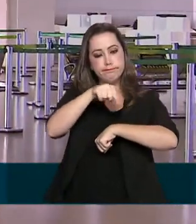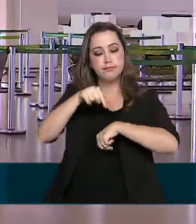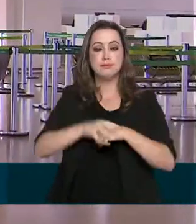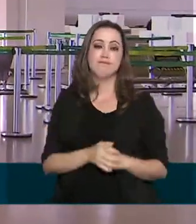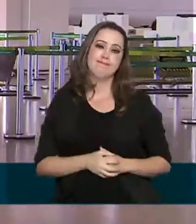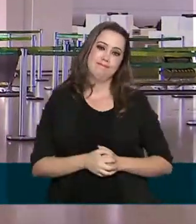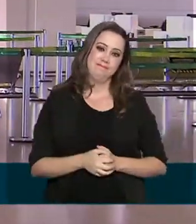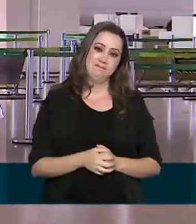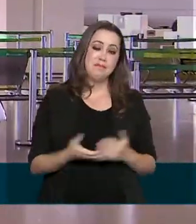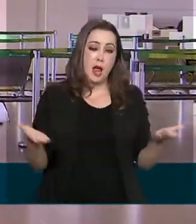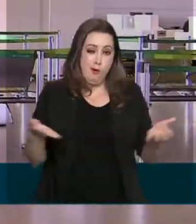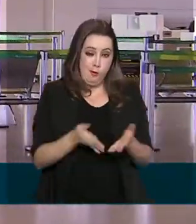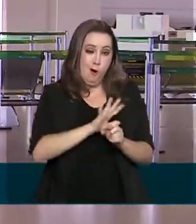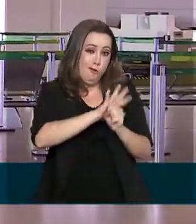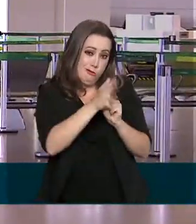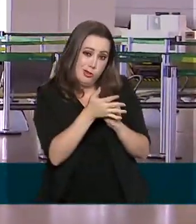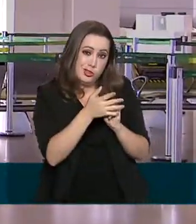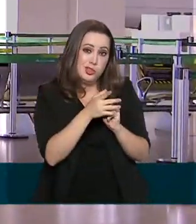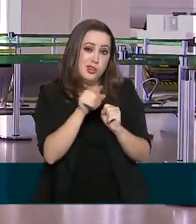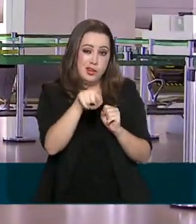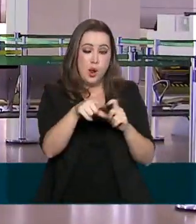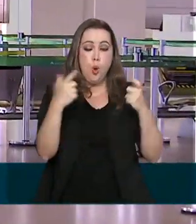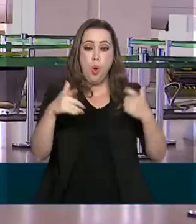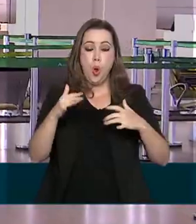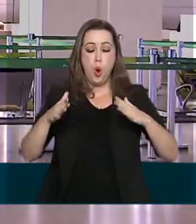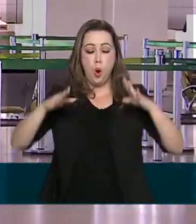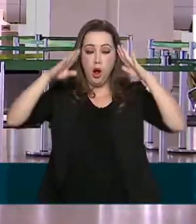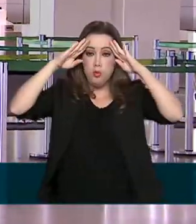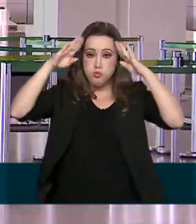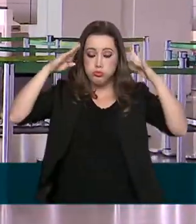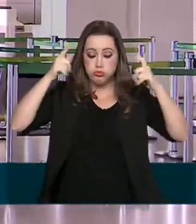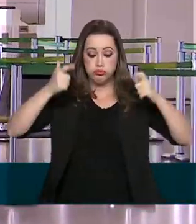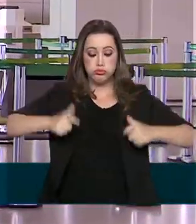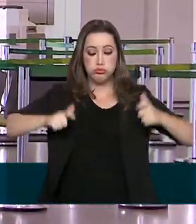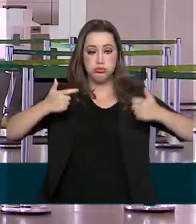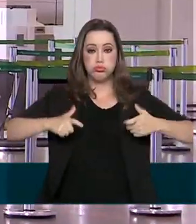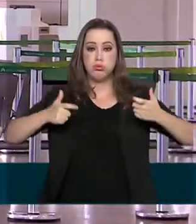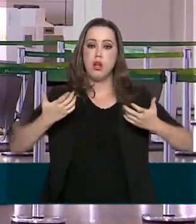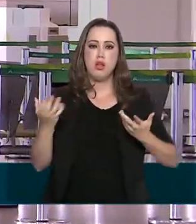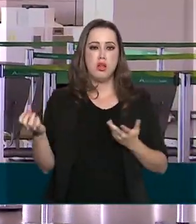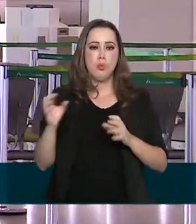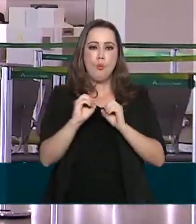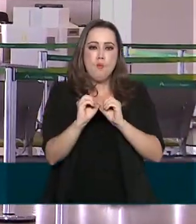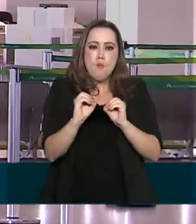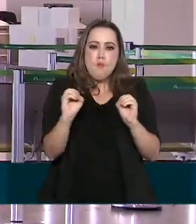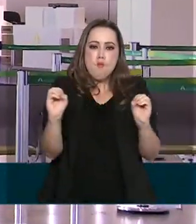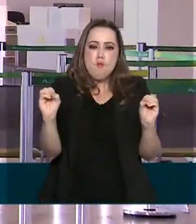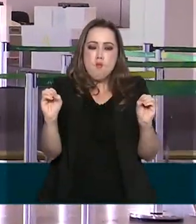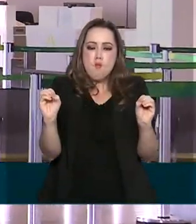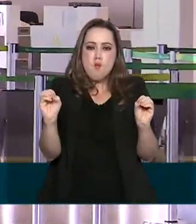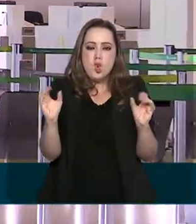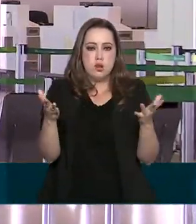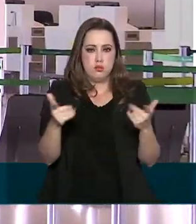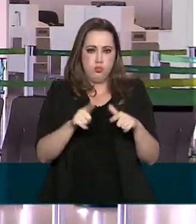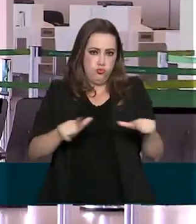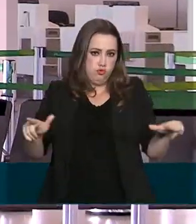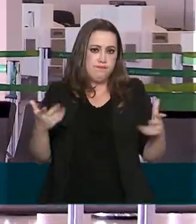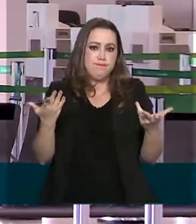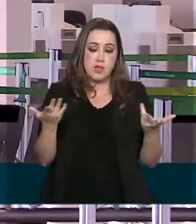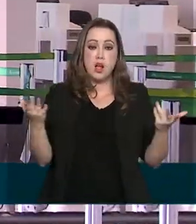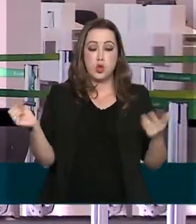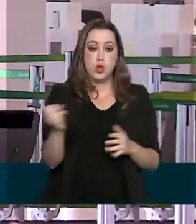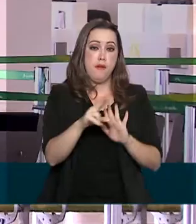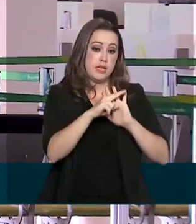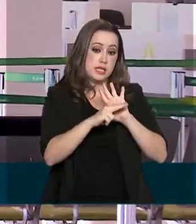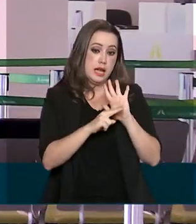pandemia e de aeroportos vazios, foram criadas novas regras para proteger os passageiros e também as companhias aéreas.